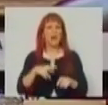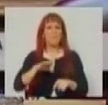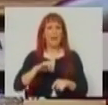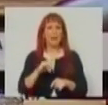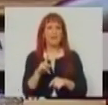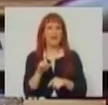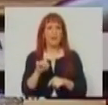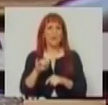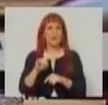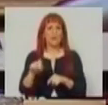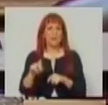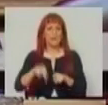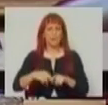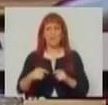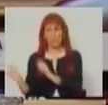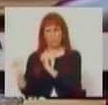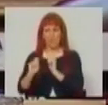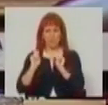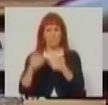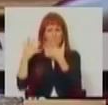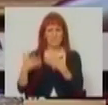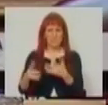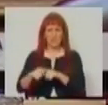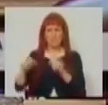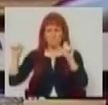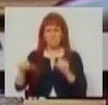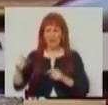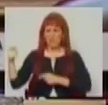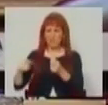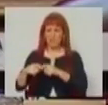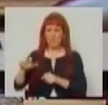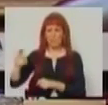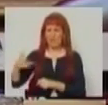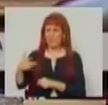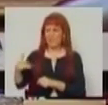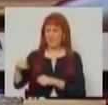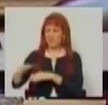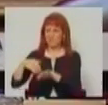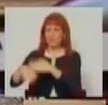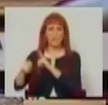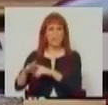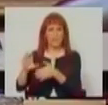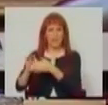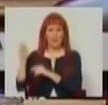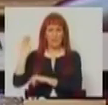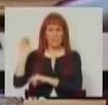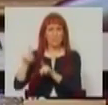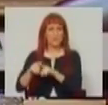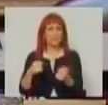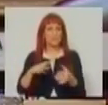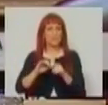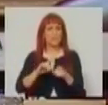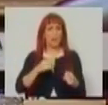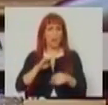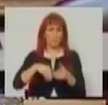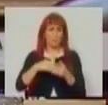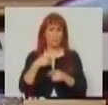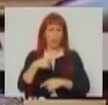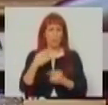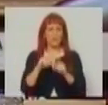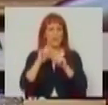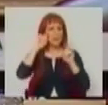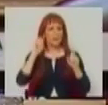Parvalorem, bem sei que é uma herança pesada da má gestão que PSD e CDS fizeram das questões da banca. Há duas coisas que nos preocupam. Há